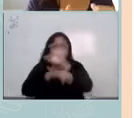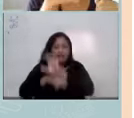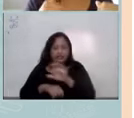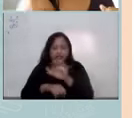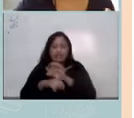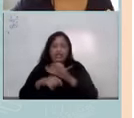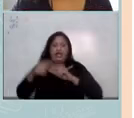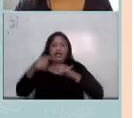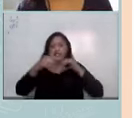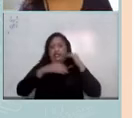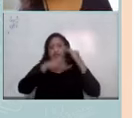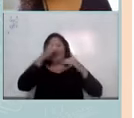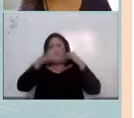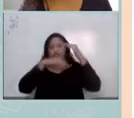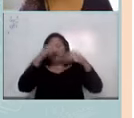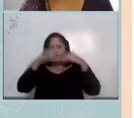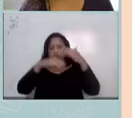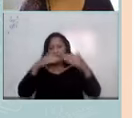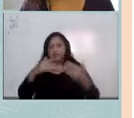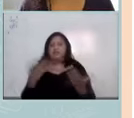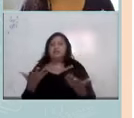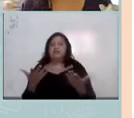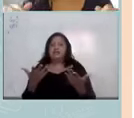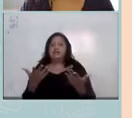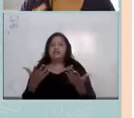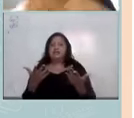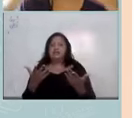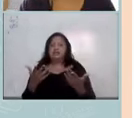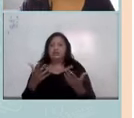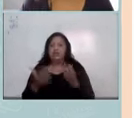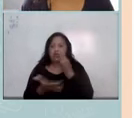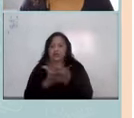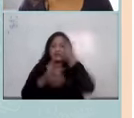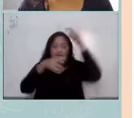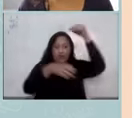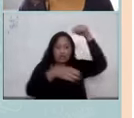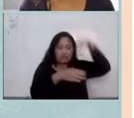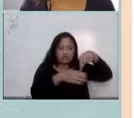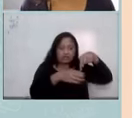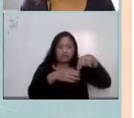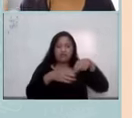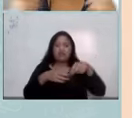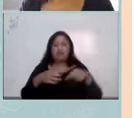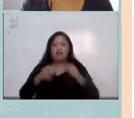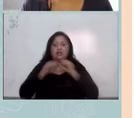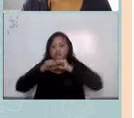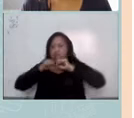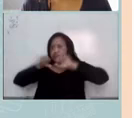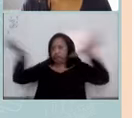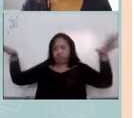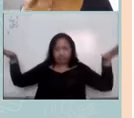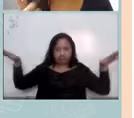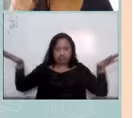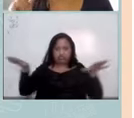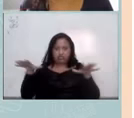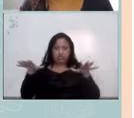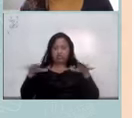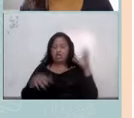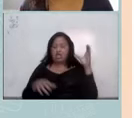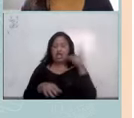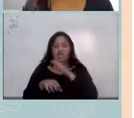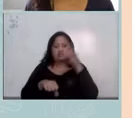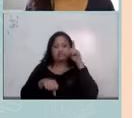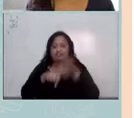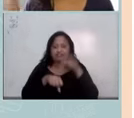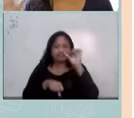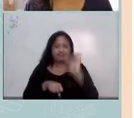evolui de um surto para uma epidemia. Então, a gente tem um grande número de casos em um curto período de tempo. O exemplo,